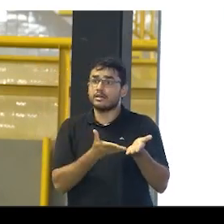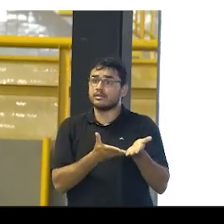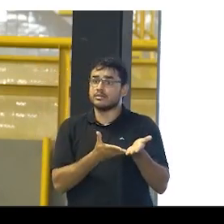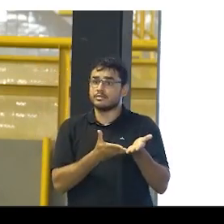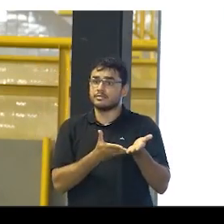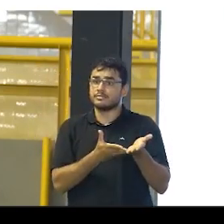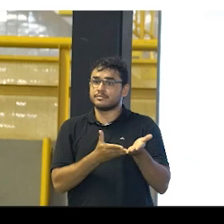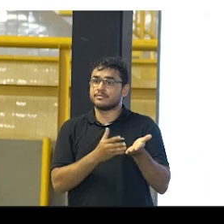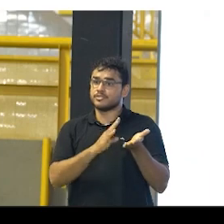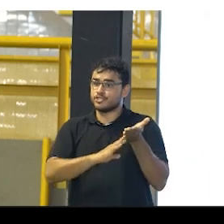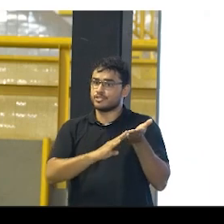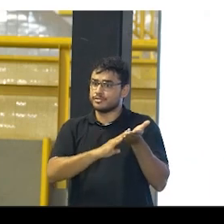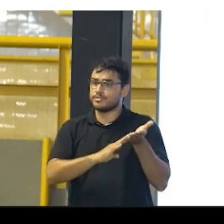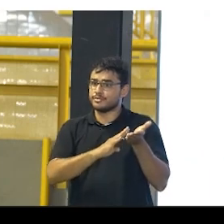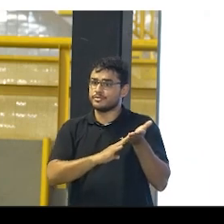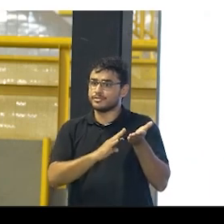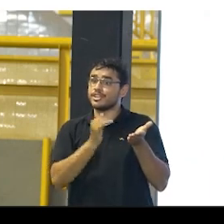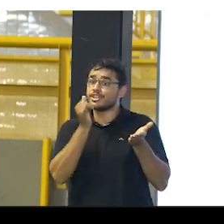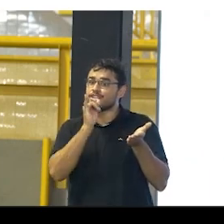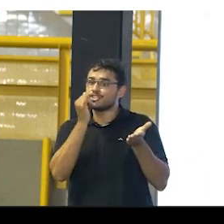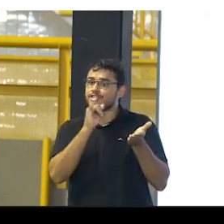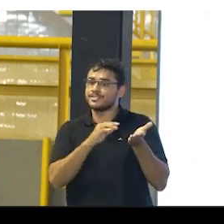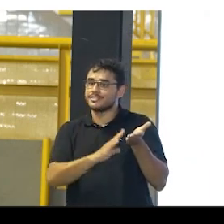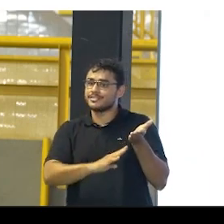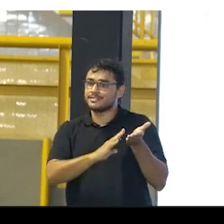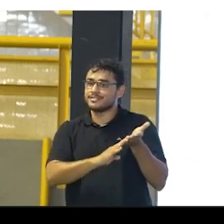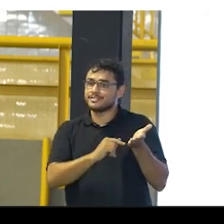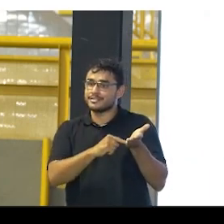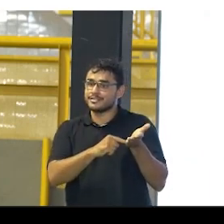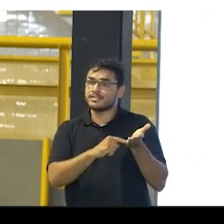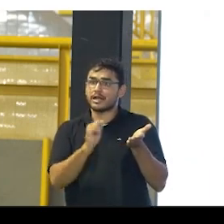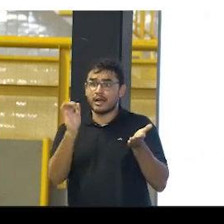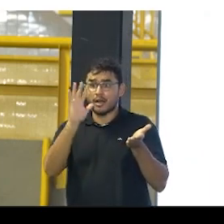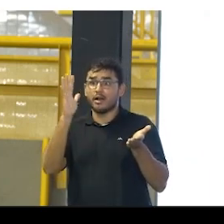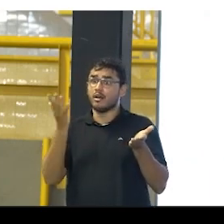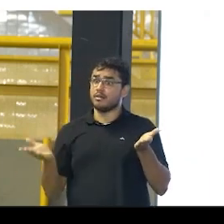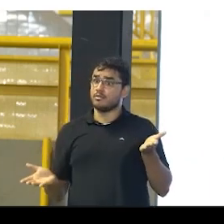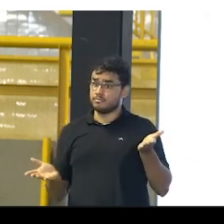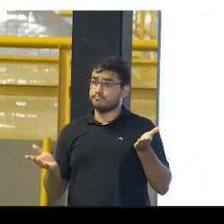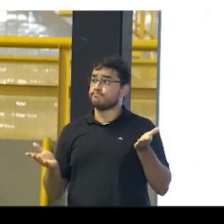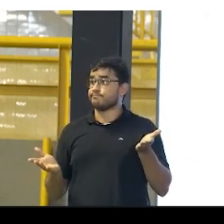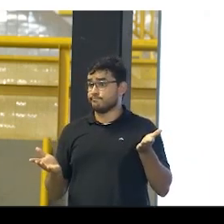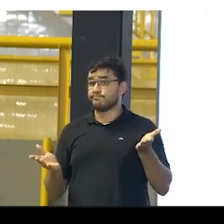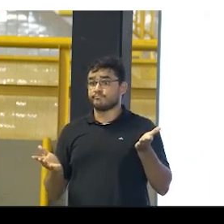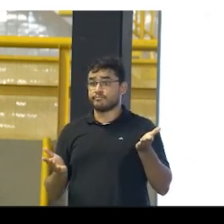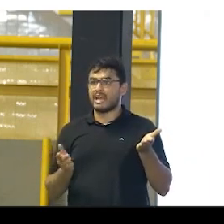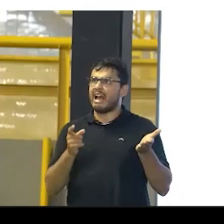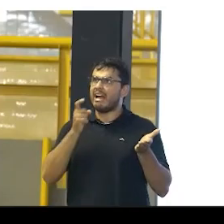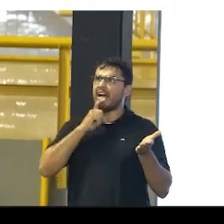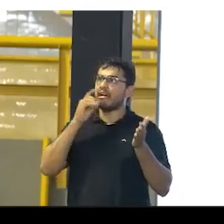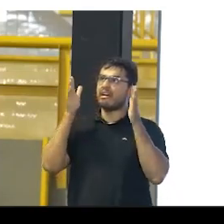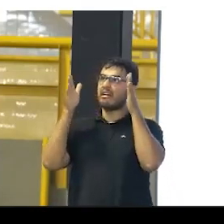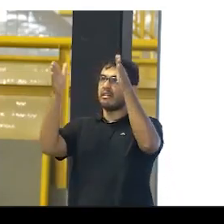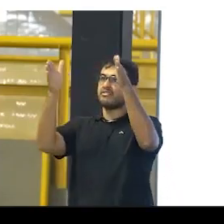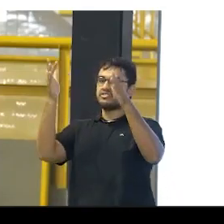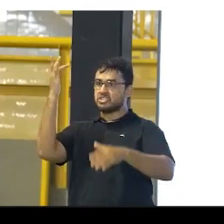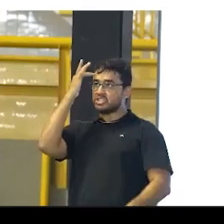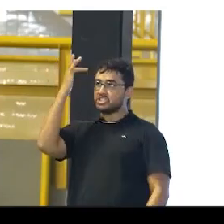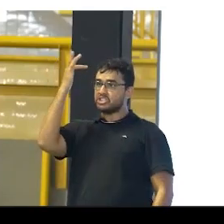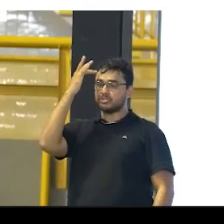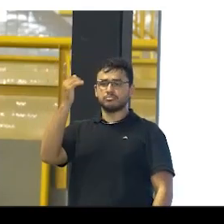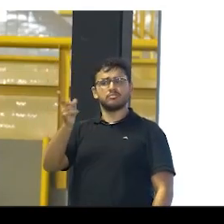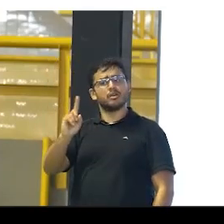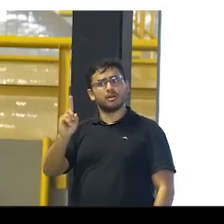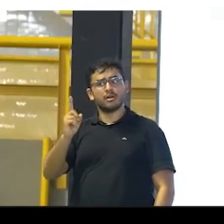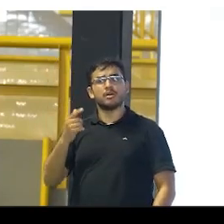a gente pensa 2 vezes antes de comprar e pensa mais 2 vezes antes de usar, porque a conta de energia vai lá para cima. E aí